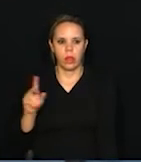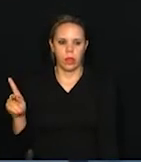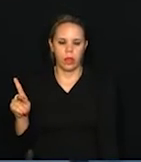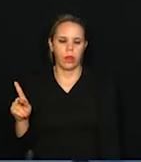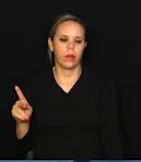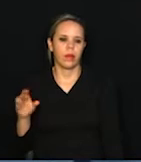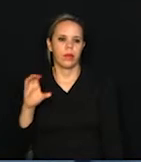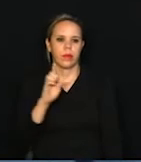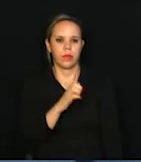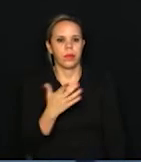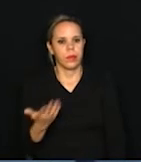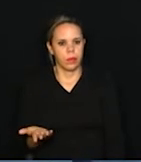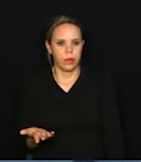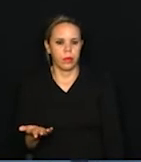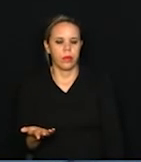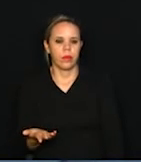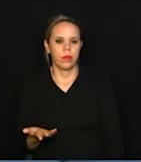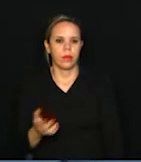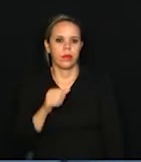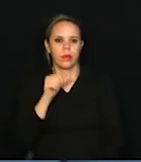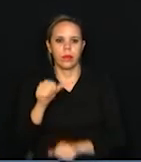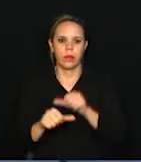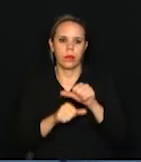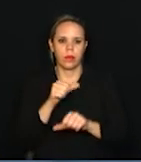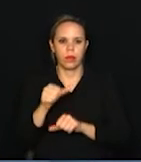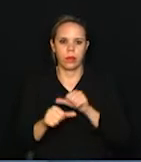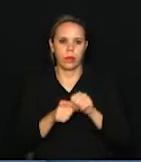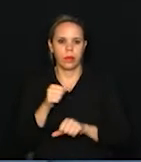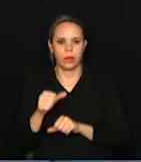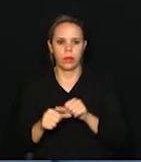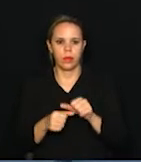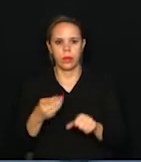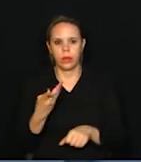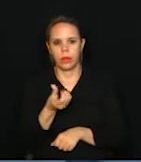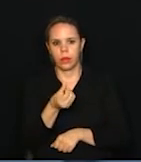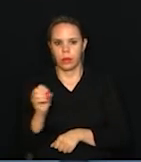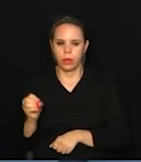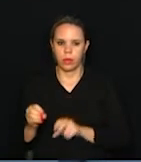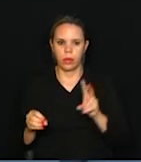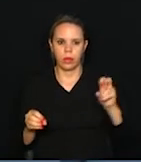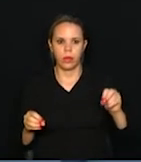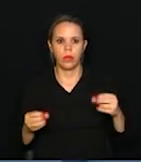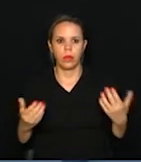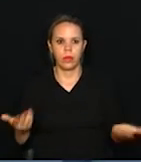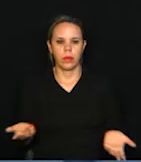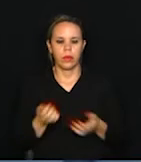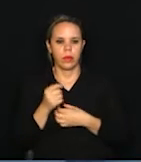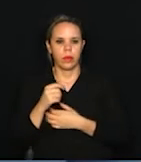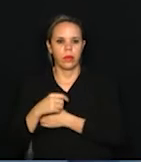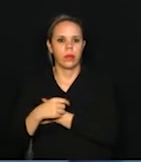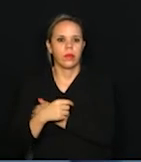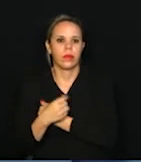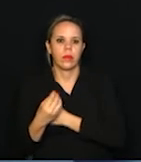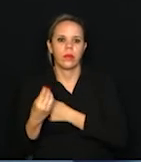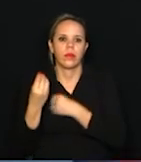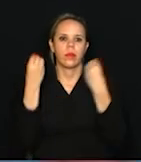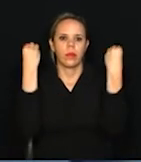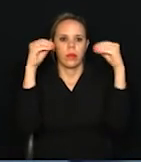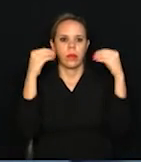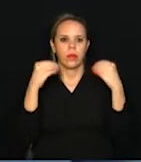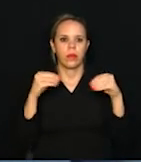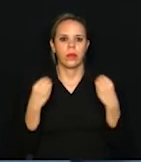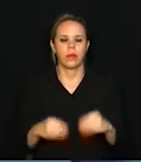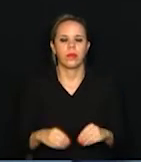Grande, ou a mudança de 60 por hora para 50 por hora, entende? Foi colocado